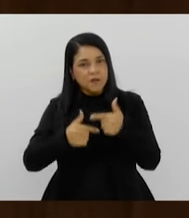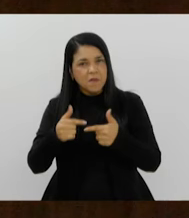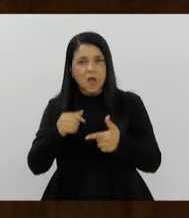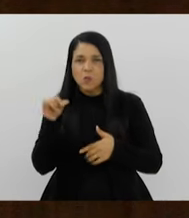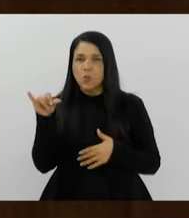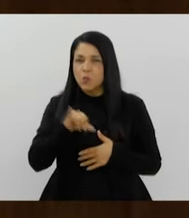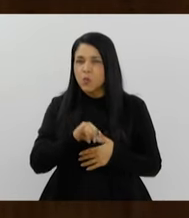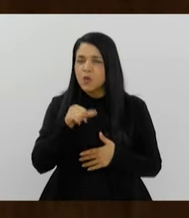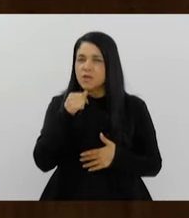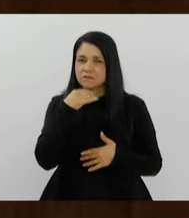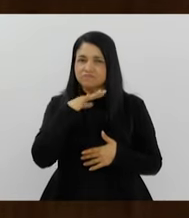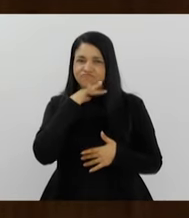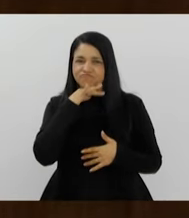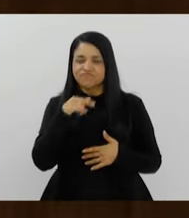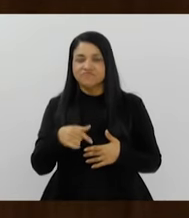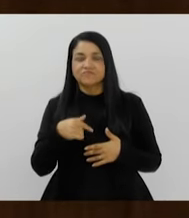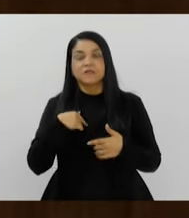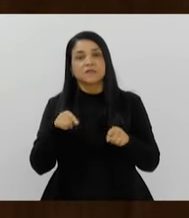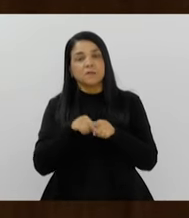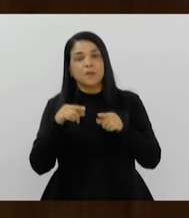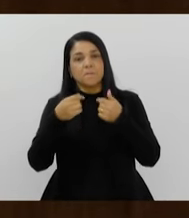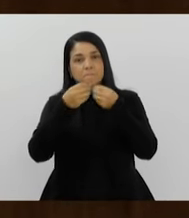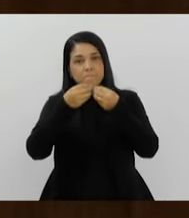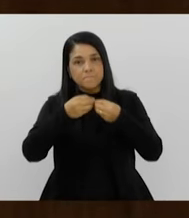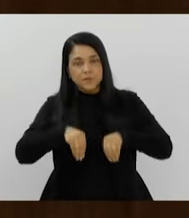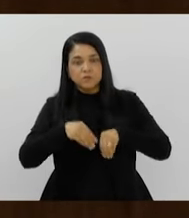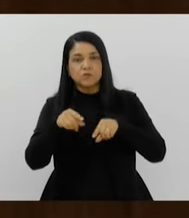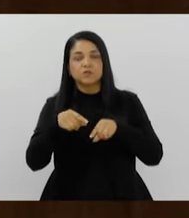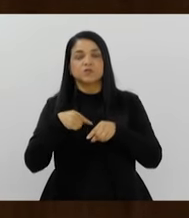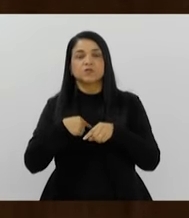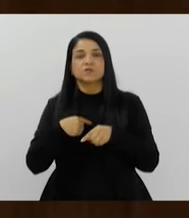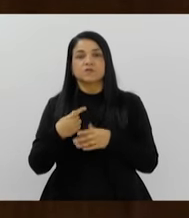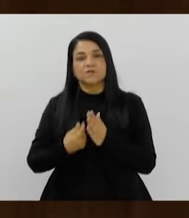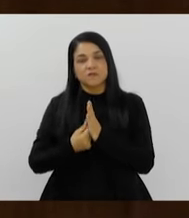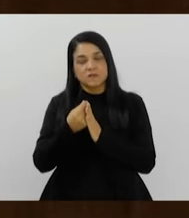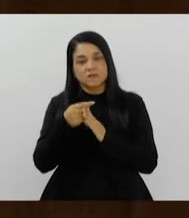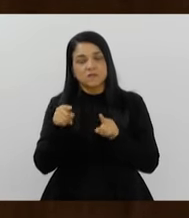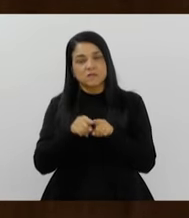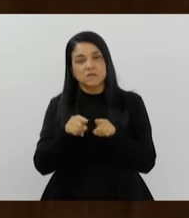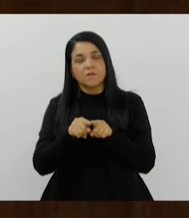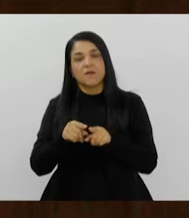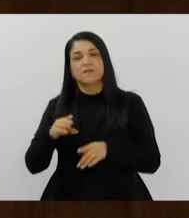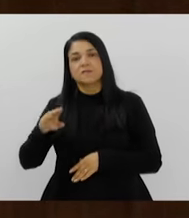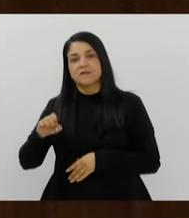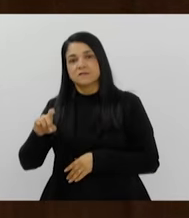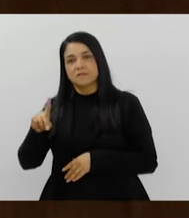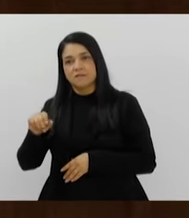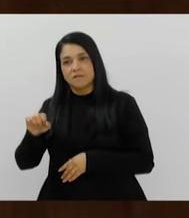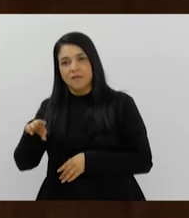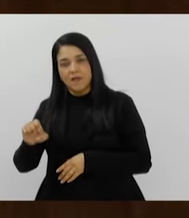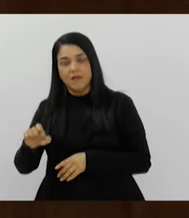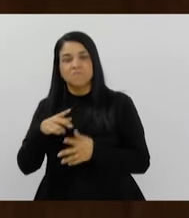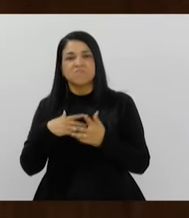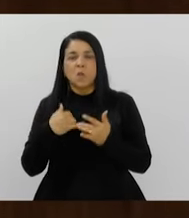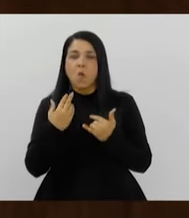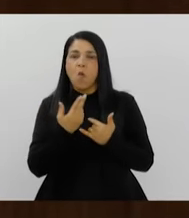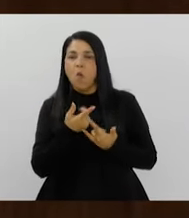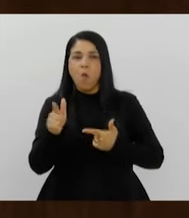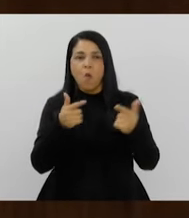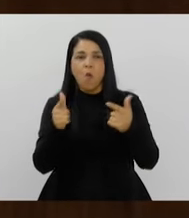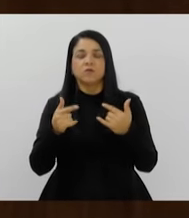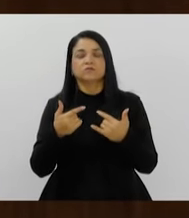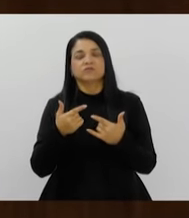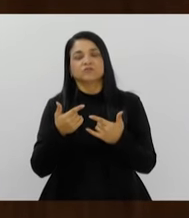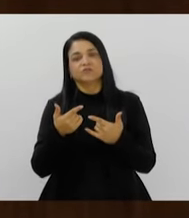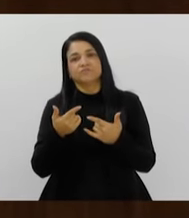relacionamento prejudicial financeiramente, inclusive, à SEDAI e outras questões que precisam ser esclarecidas. Então, dizer que aqui não tem